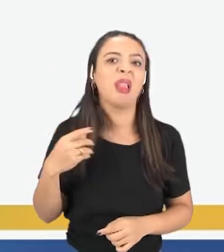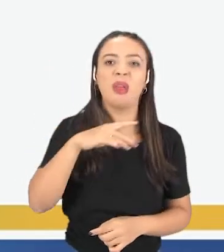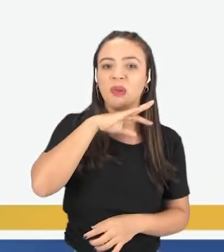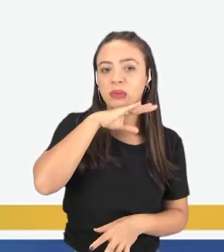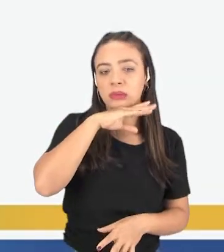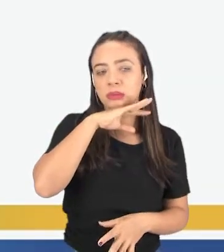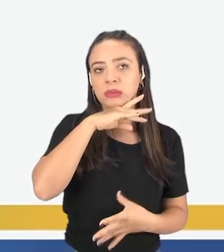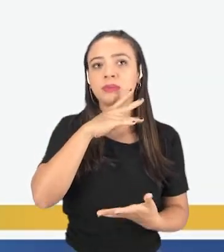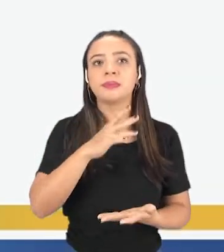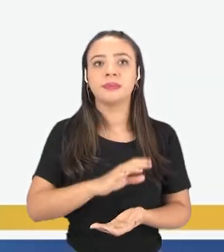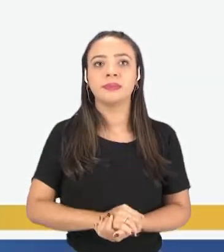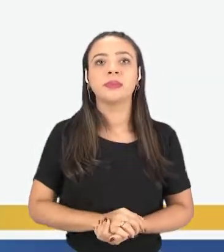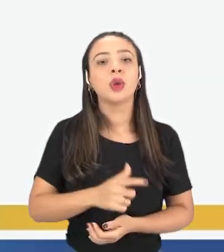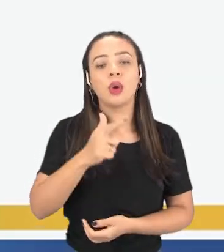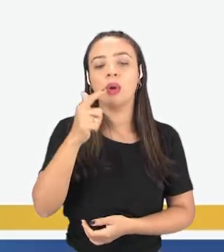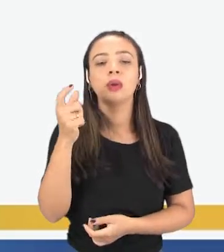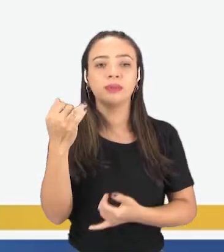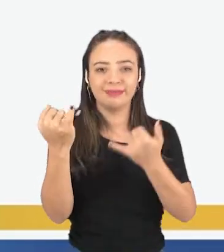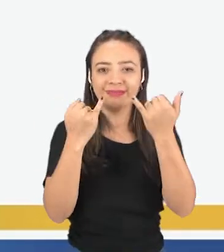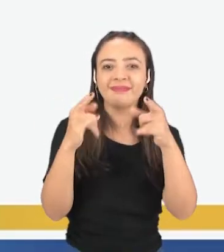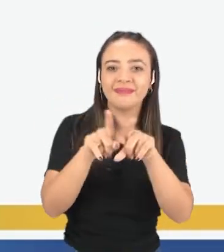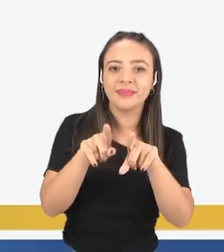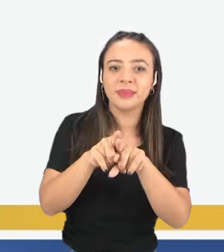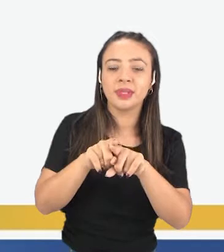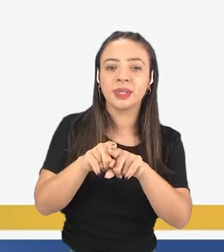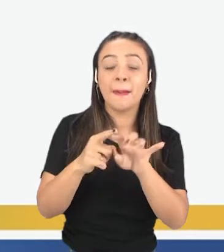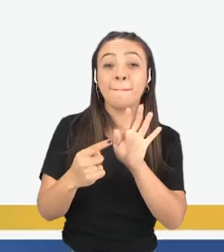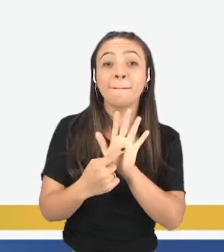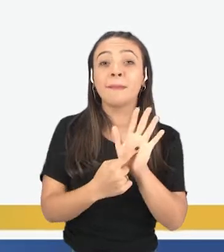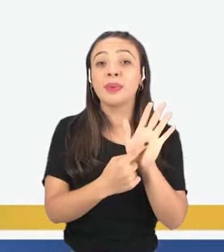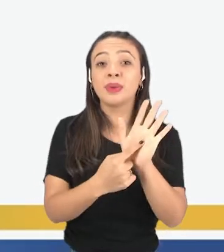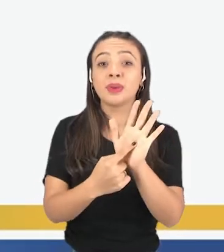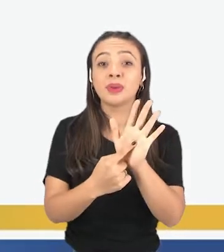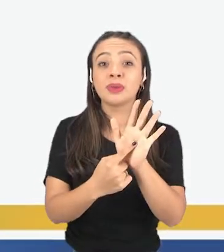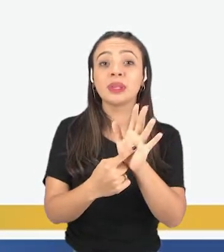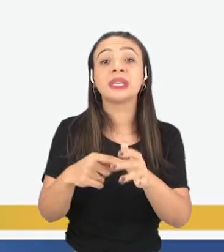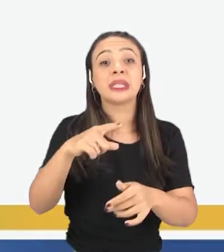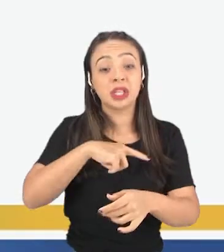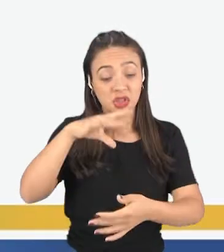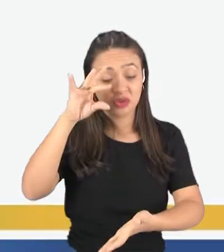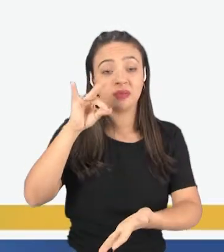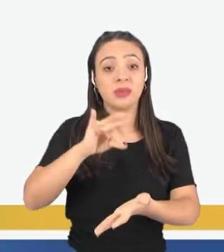entre outras tantas, denotam claramente o racismo